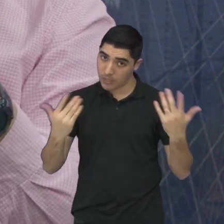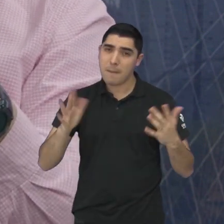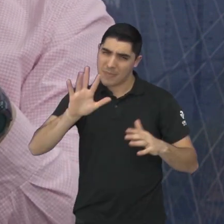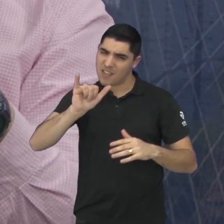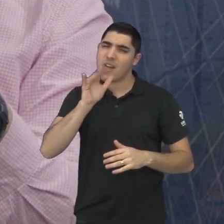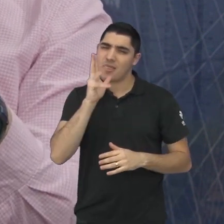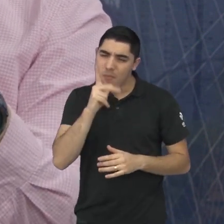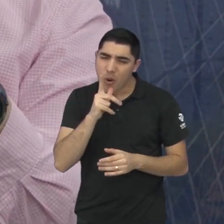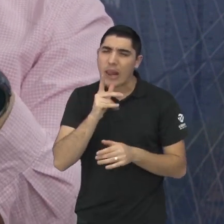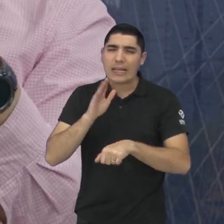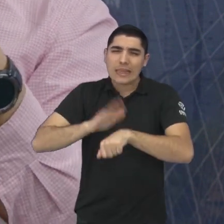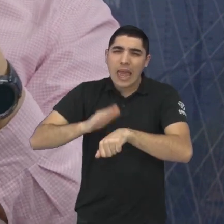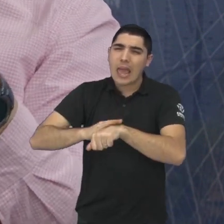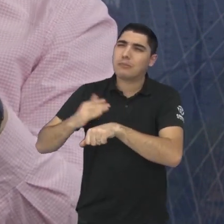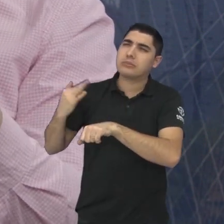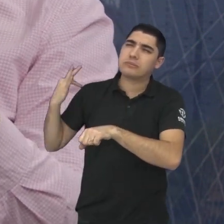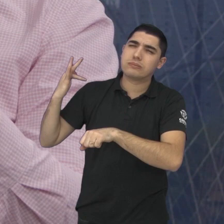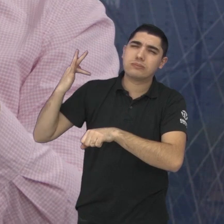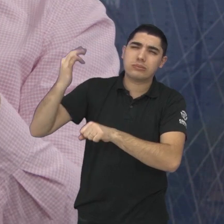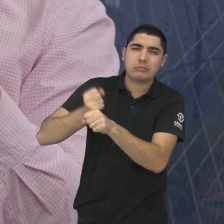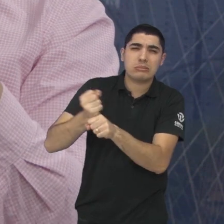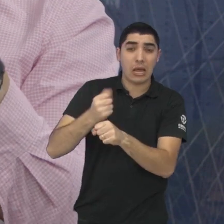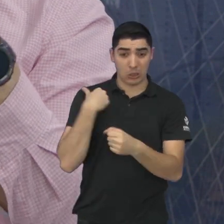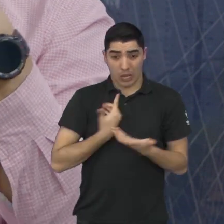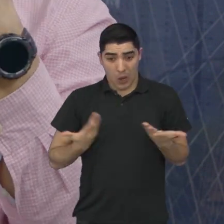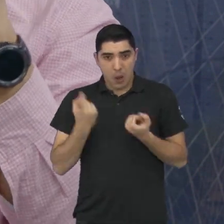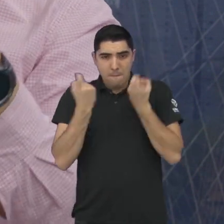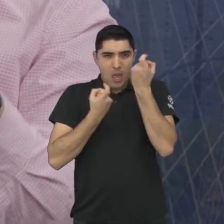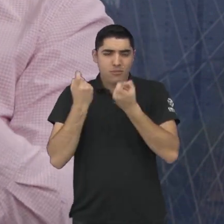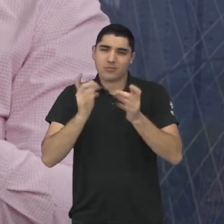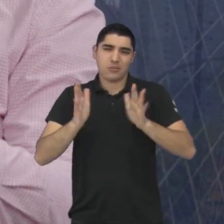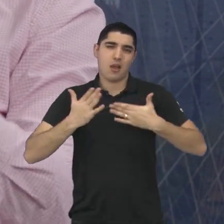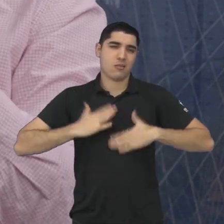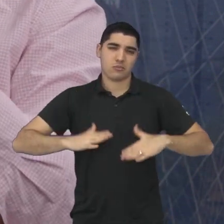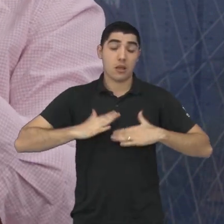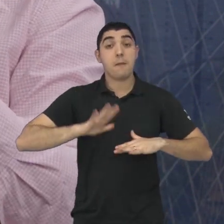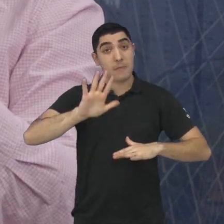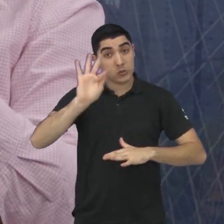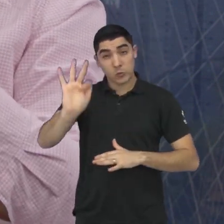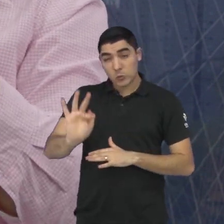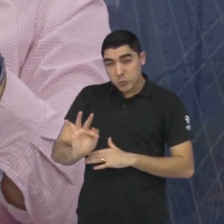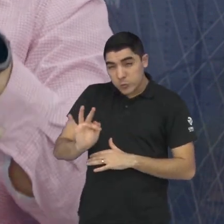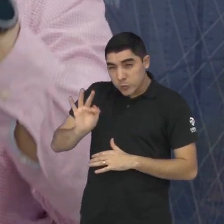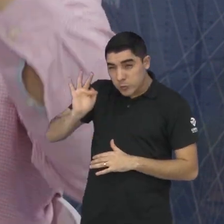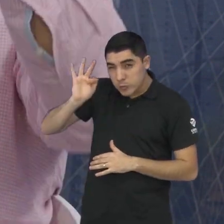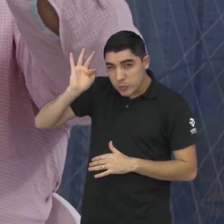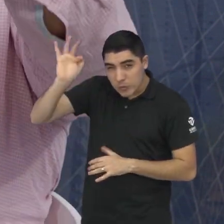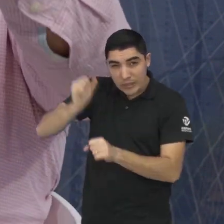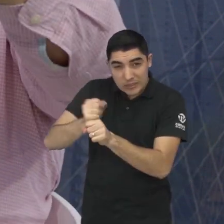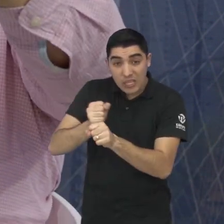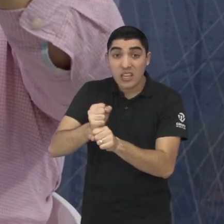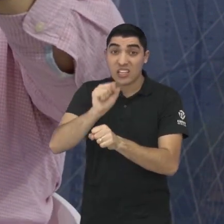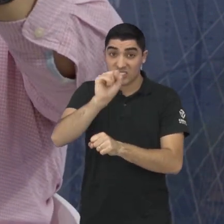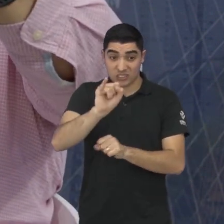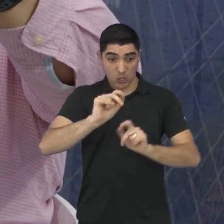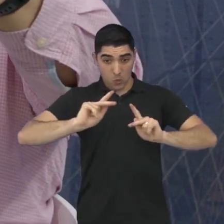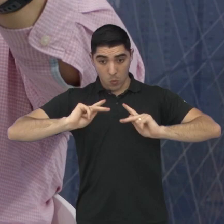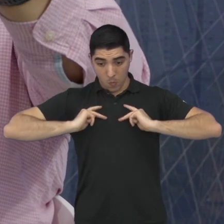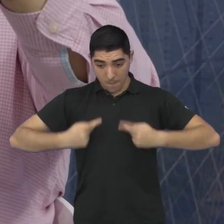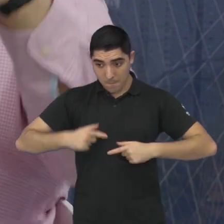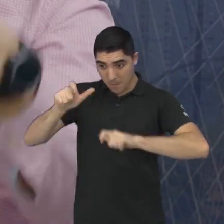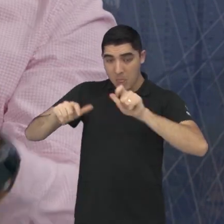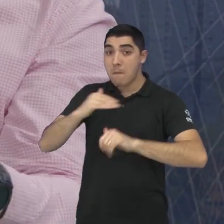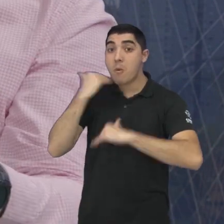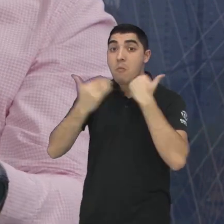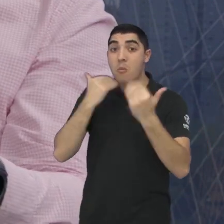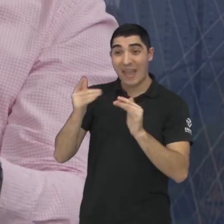letal. Mas vai passar muito tempo, a gente não precisa se preocupar, nem os nossos netos, nem os nossos tataranetos, mas em algum momento a civilização humana, se ela não se